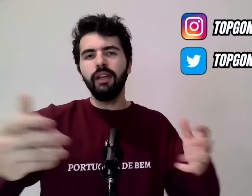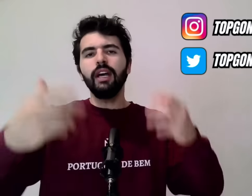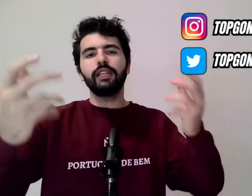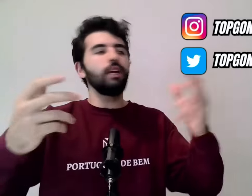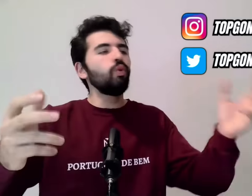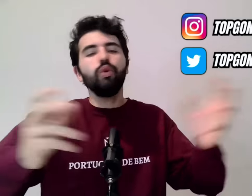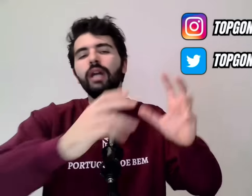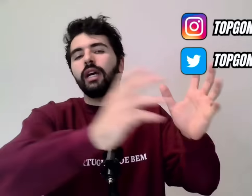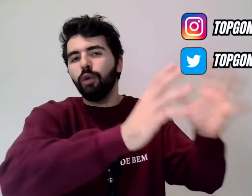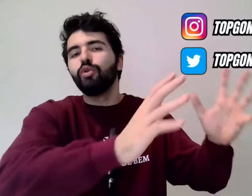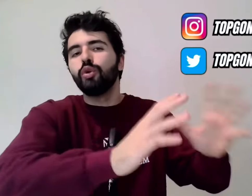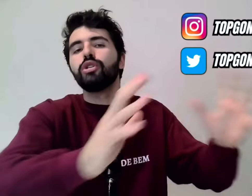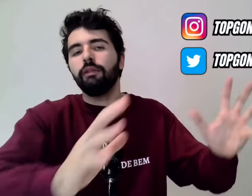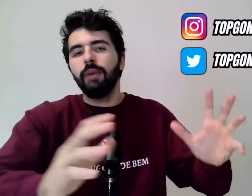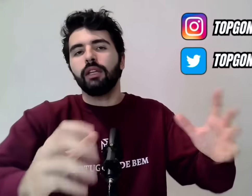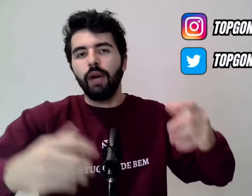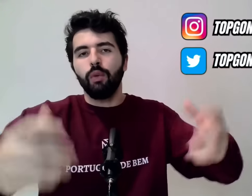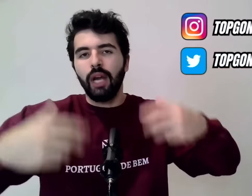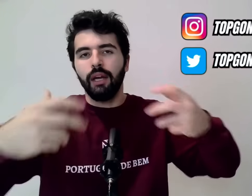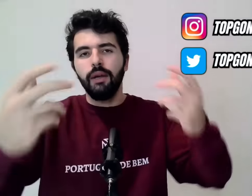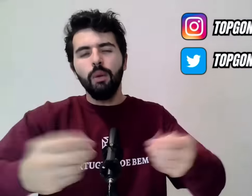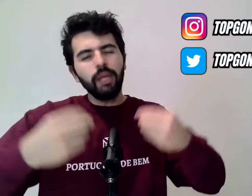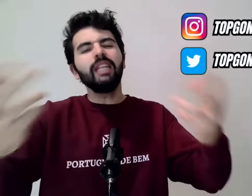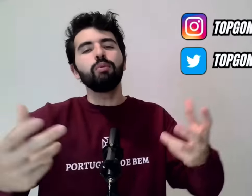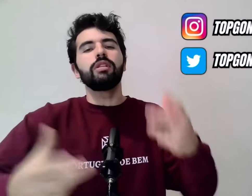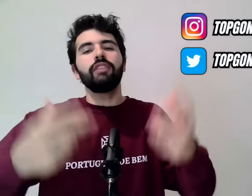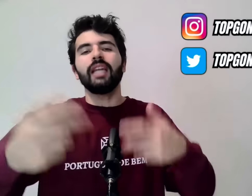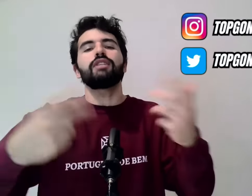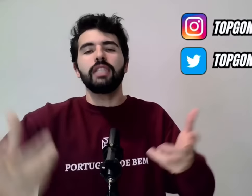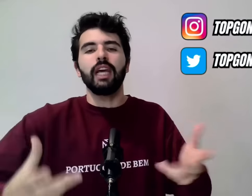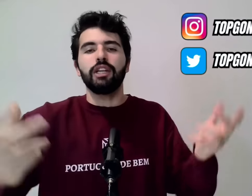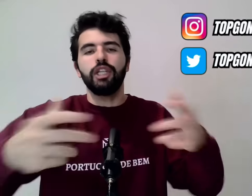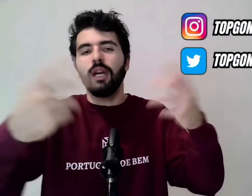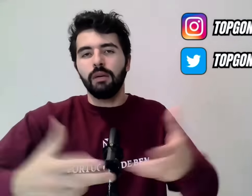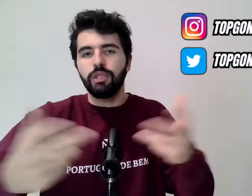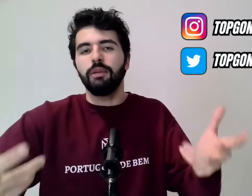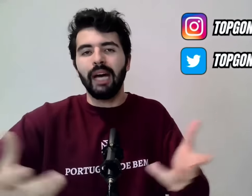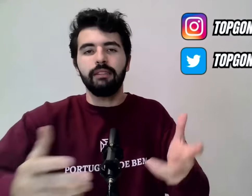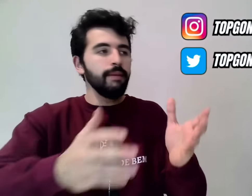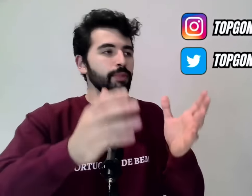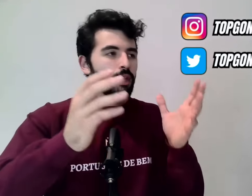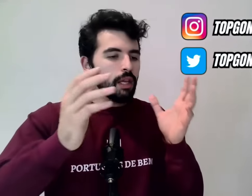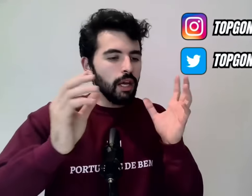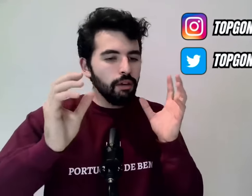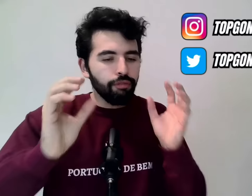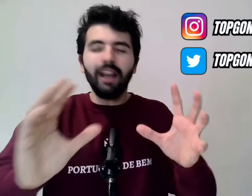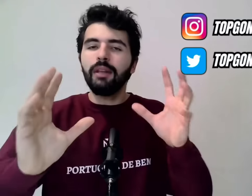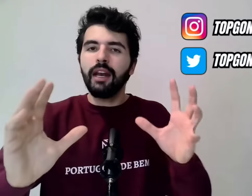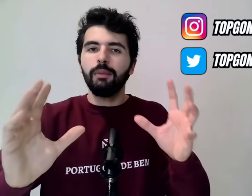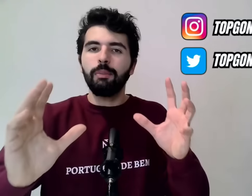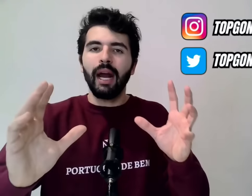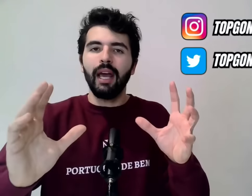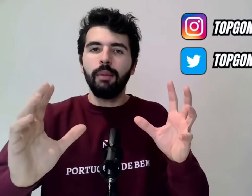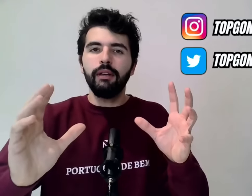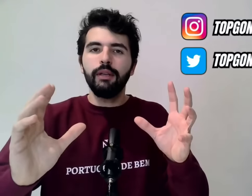enfim até no na questão do discurso obviamente não é com aquela um bocadinho de impulsividade às vezes até agir em termos de debate fala